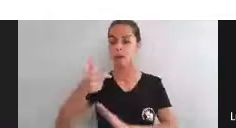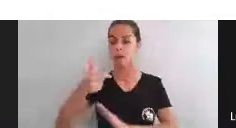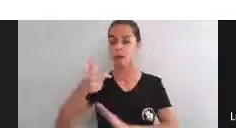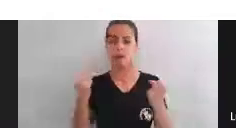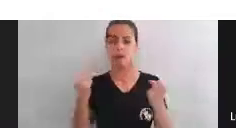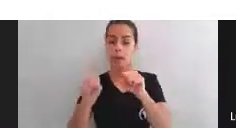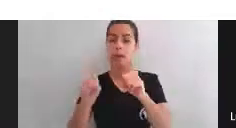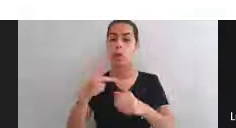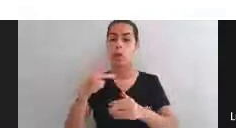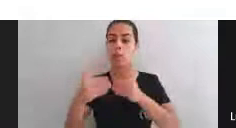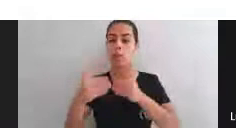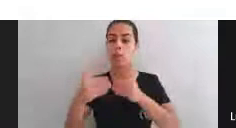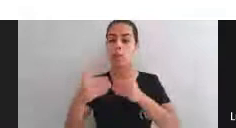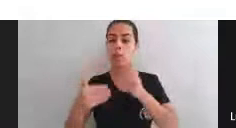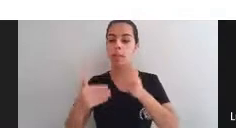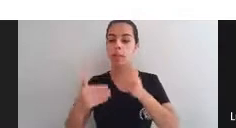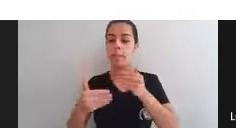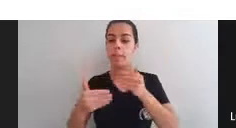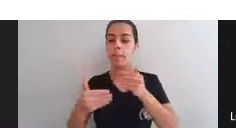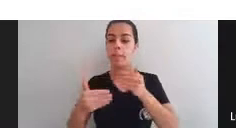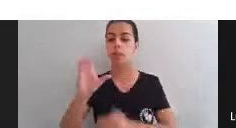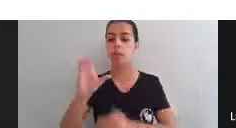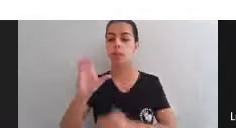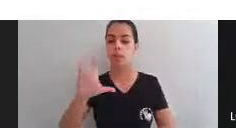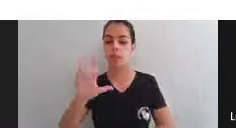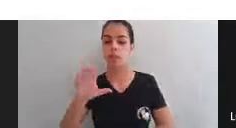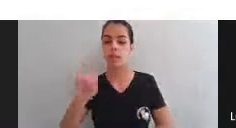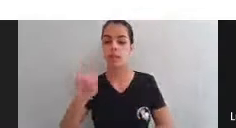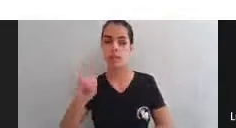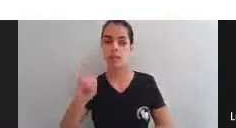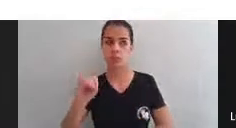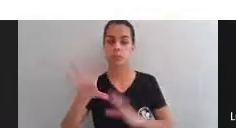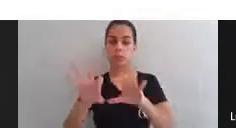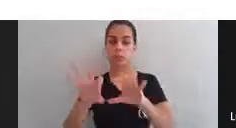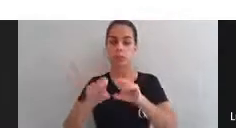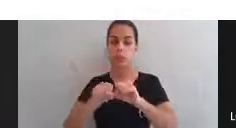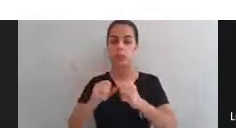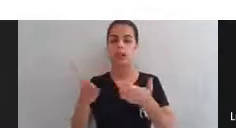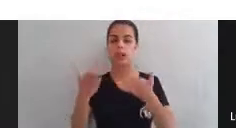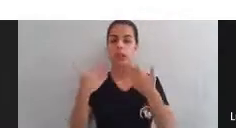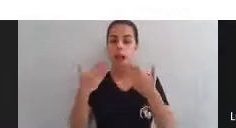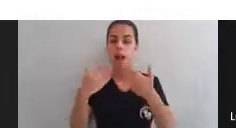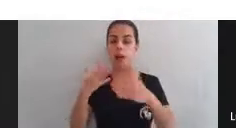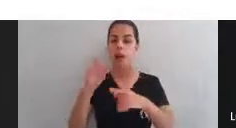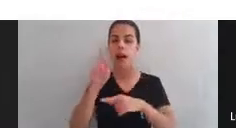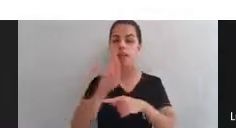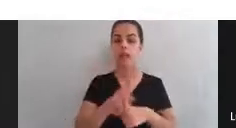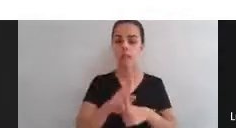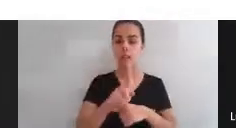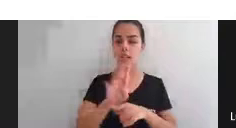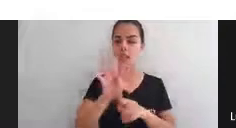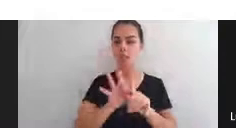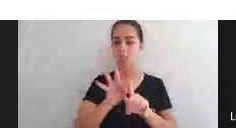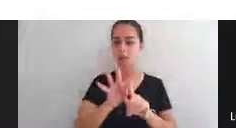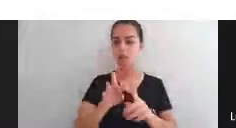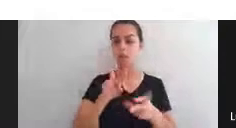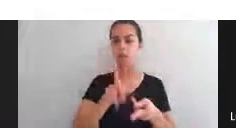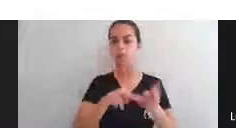cíclico, no qual ele absorve calor de um reservatório térmico e converte o calor completamente em trabalho